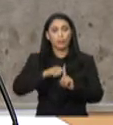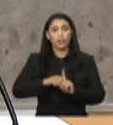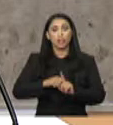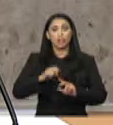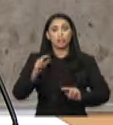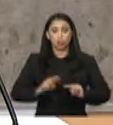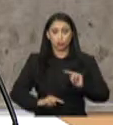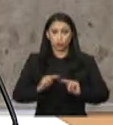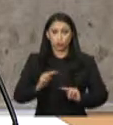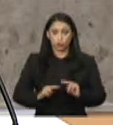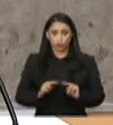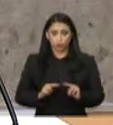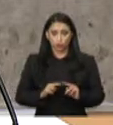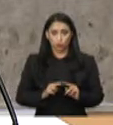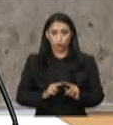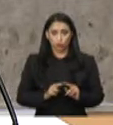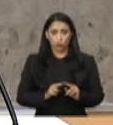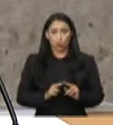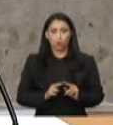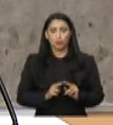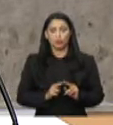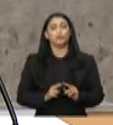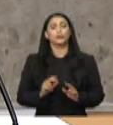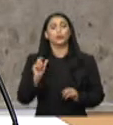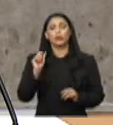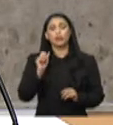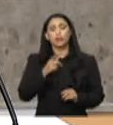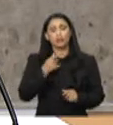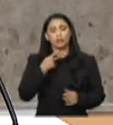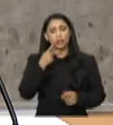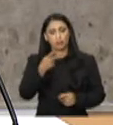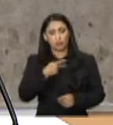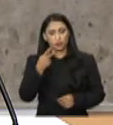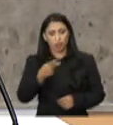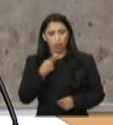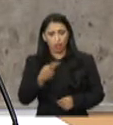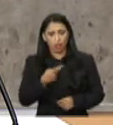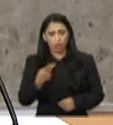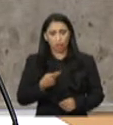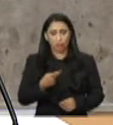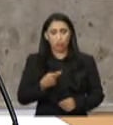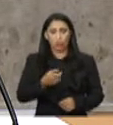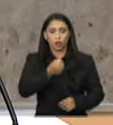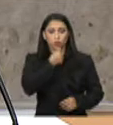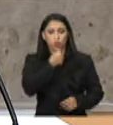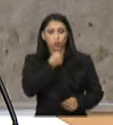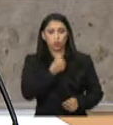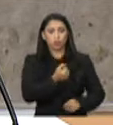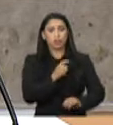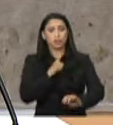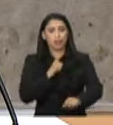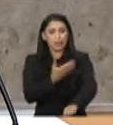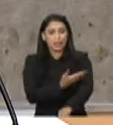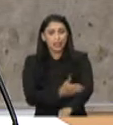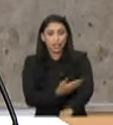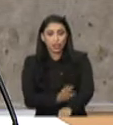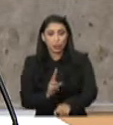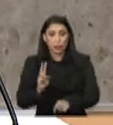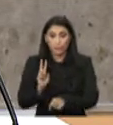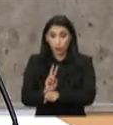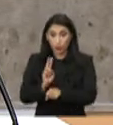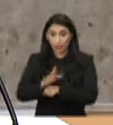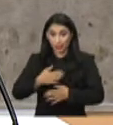junho segundo relato que me foi feito o jornalistas têm passado por treinamentos para